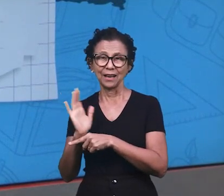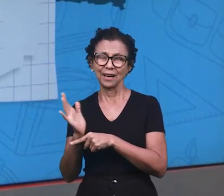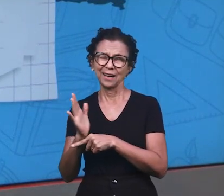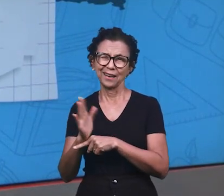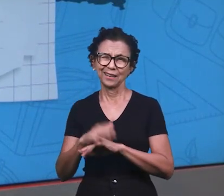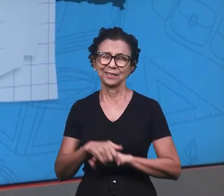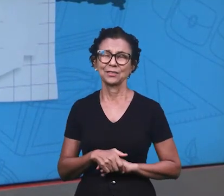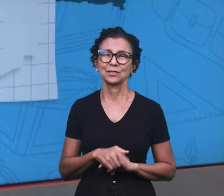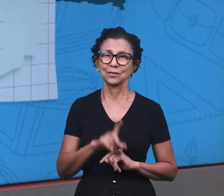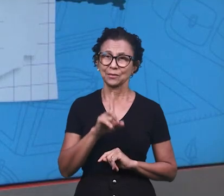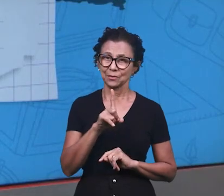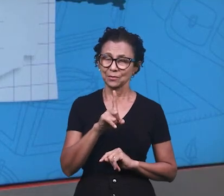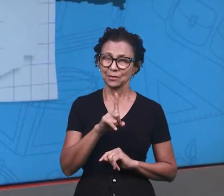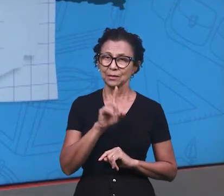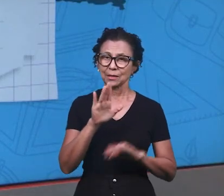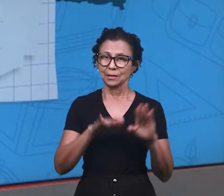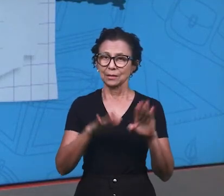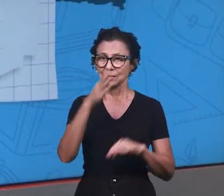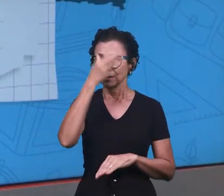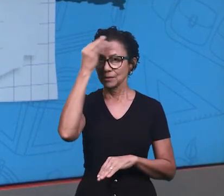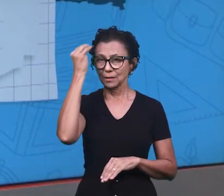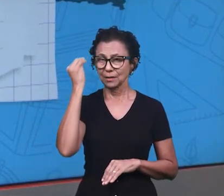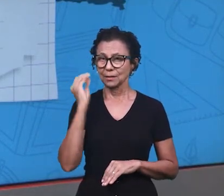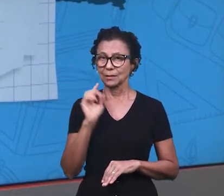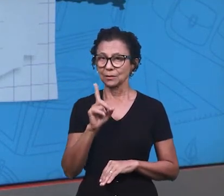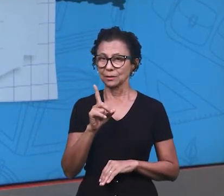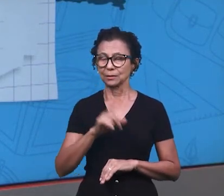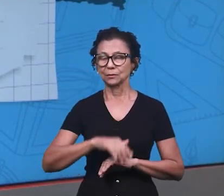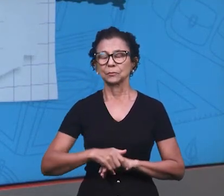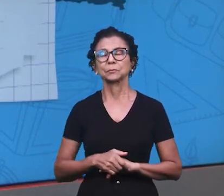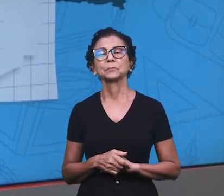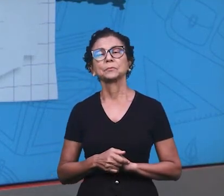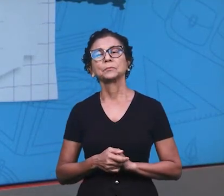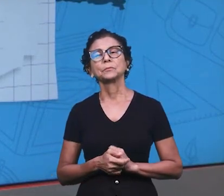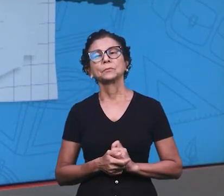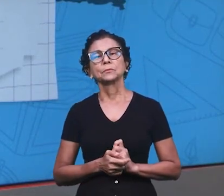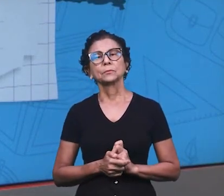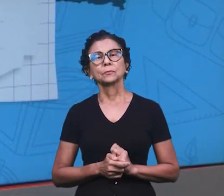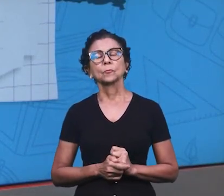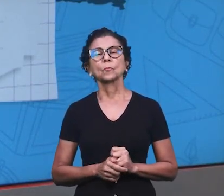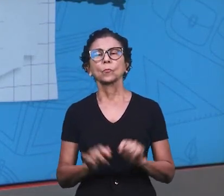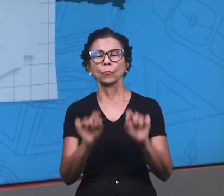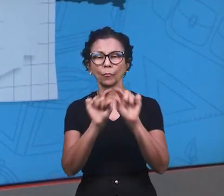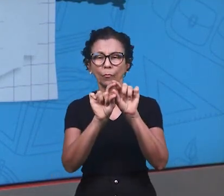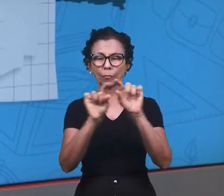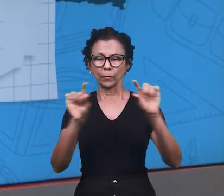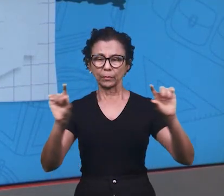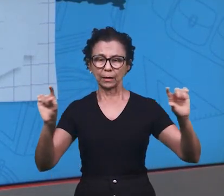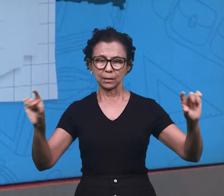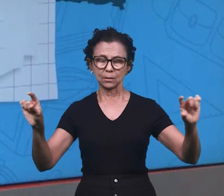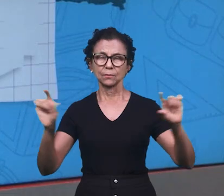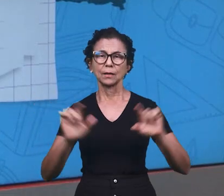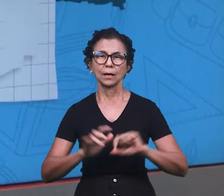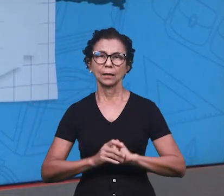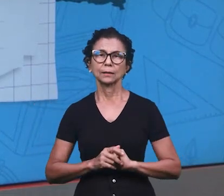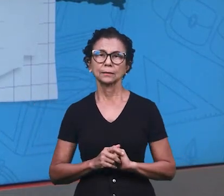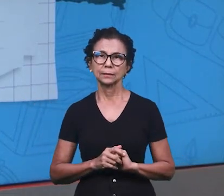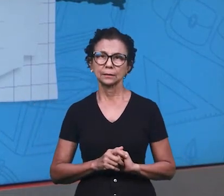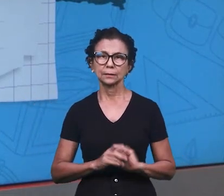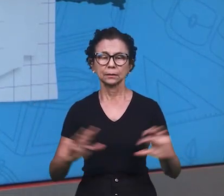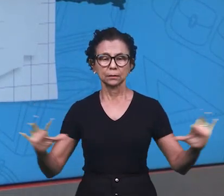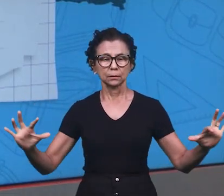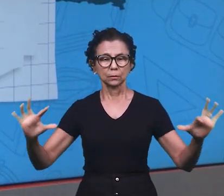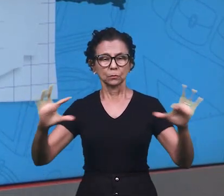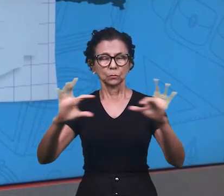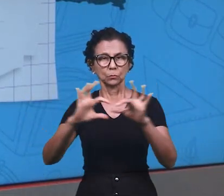vezes esquecem. Volta comigo. Articula bem as partes do texto. Então, usa os conectivos e costura períodos